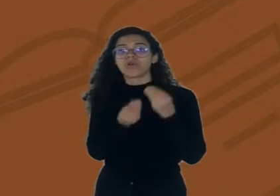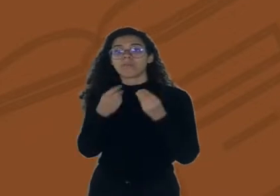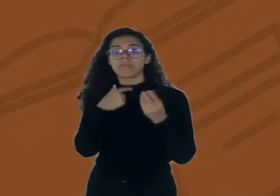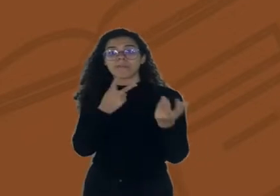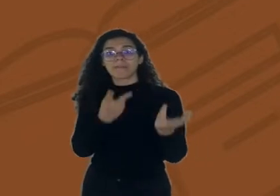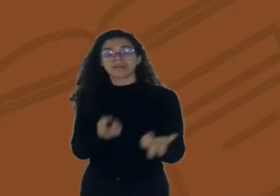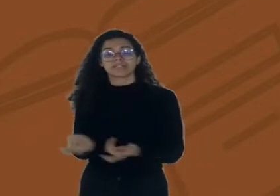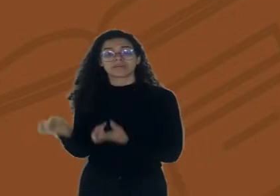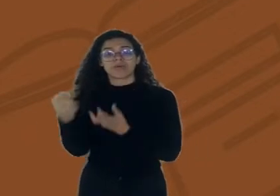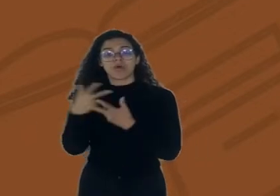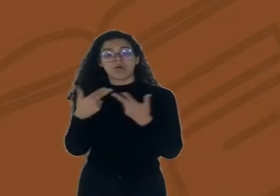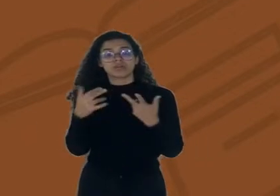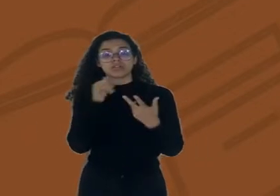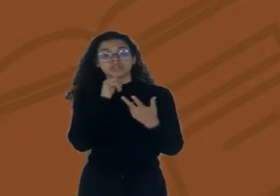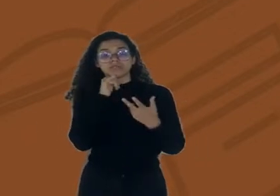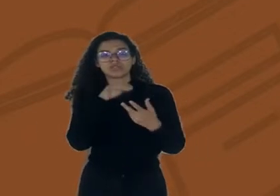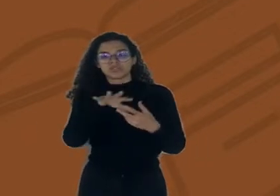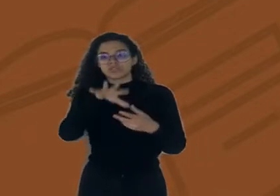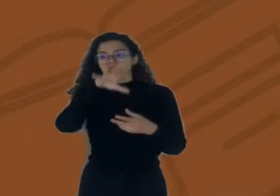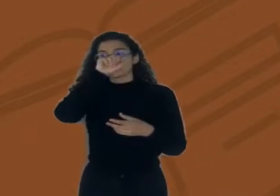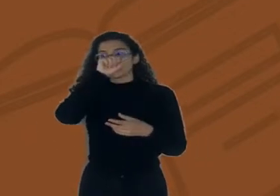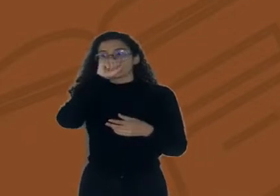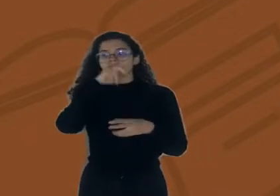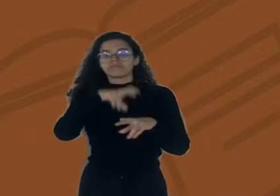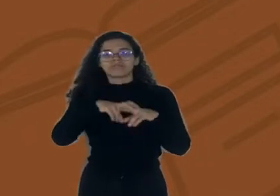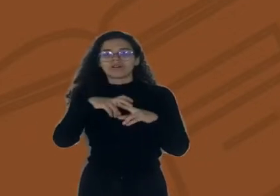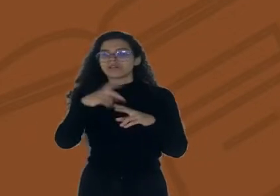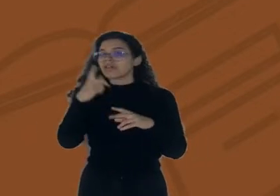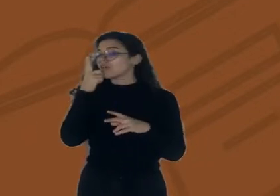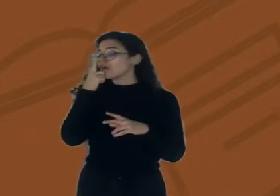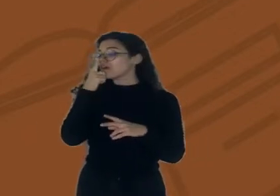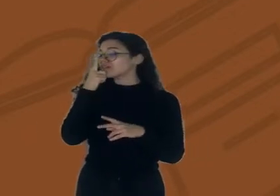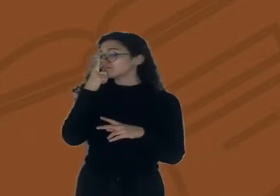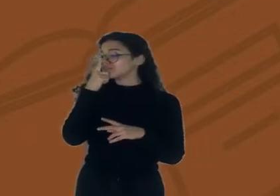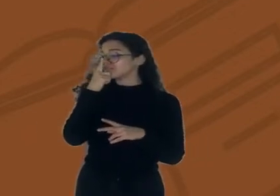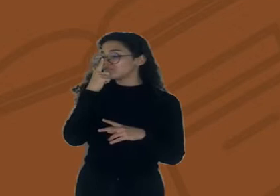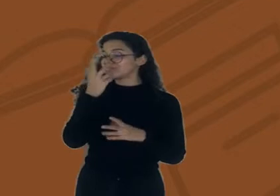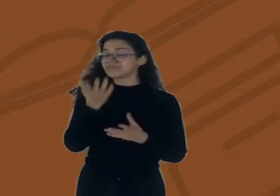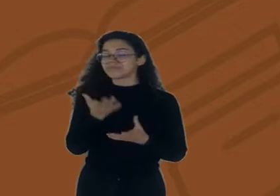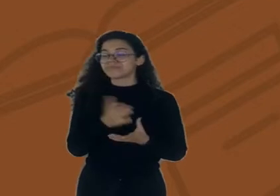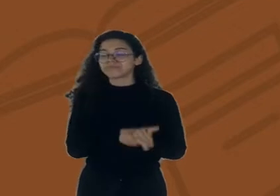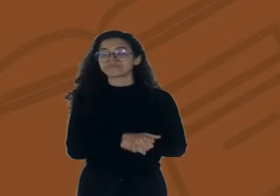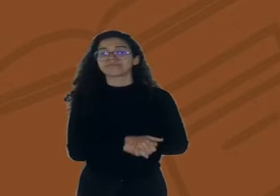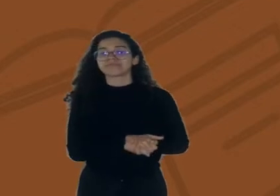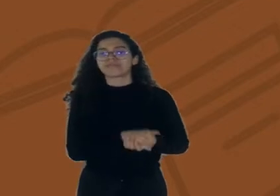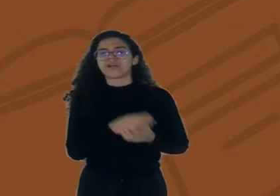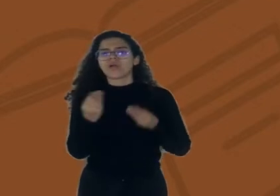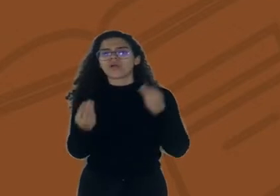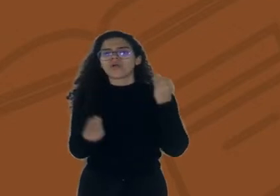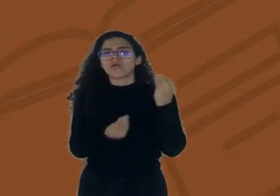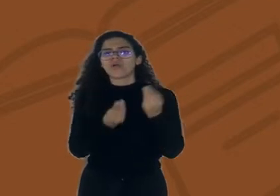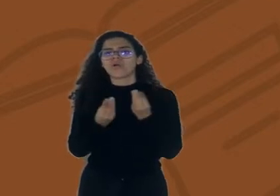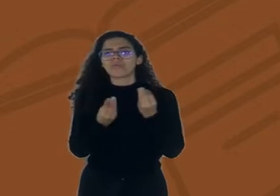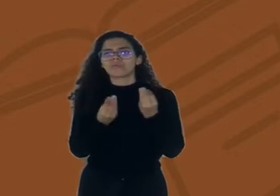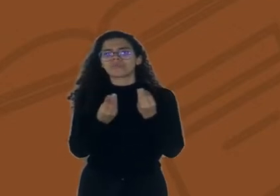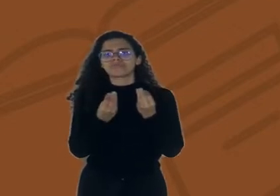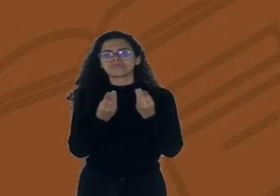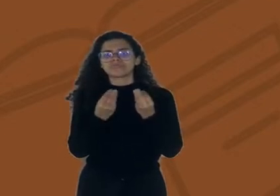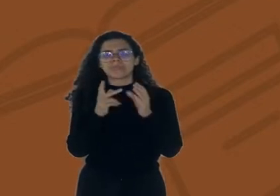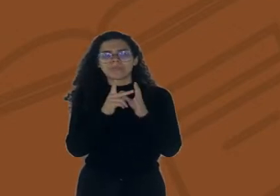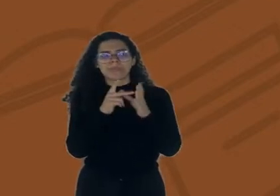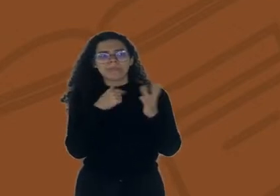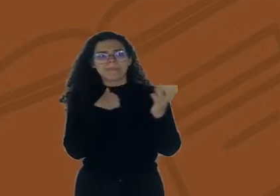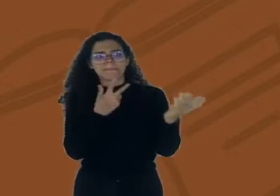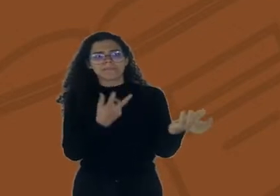estímulo, como por exemplo aí o odor? Por meio das narinas. Como é que eu capto estímulos do meio